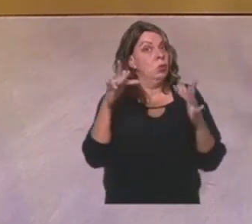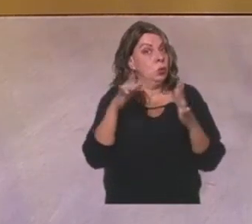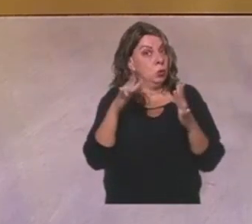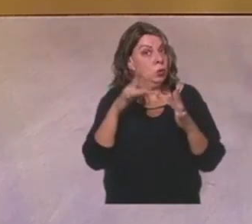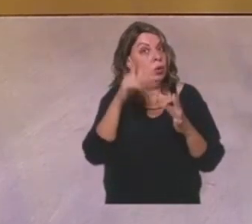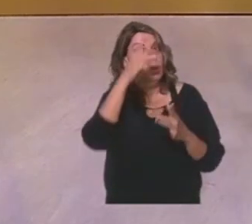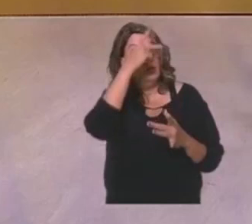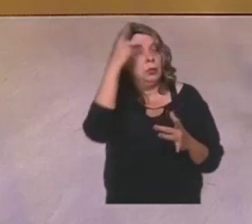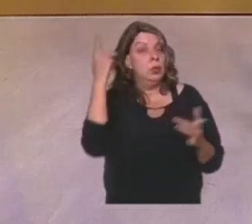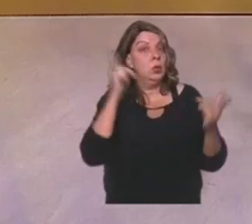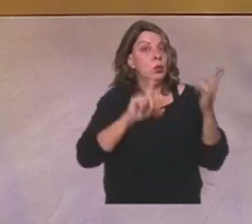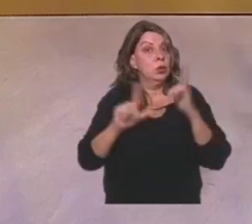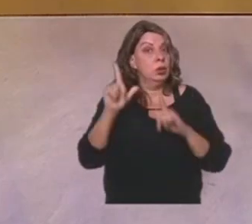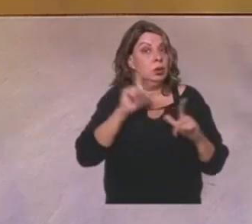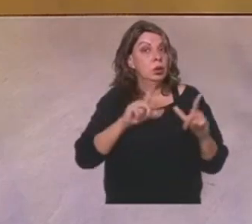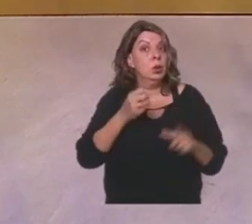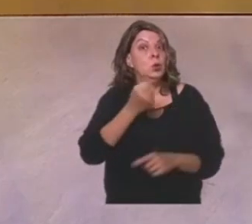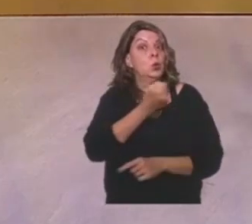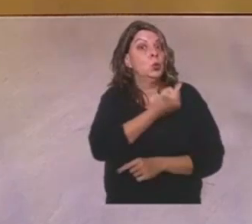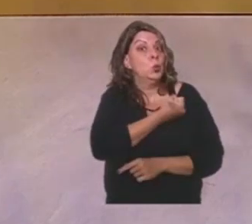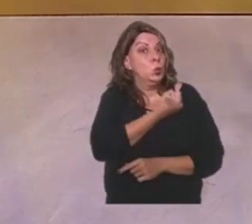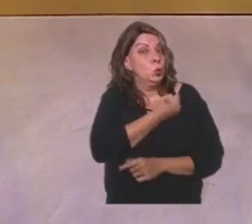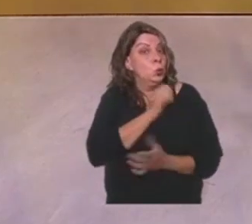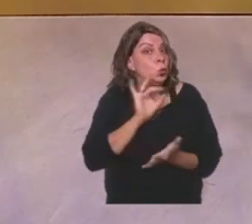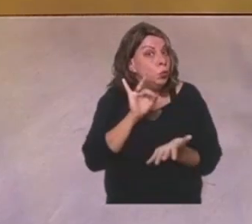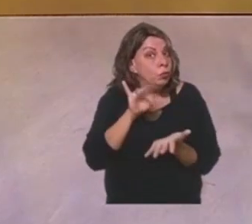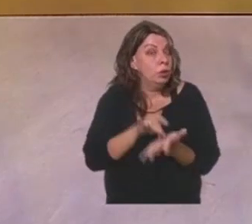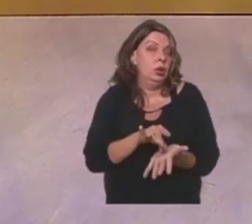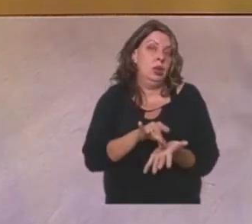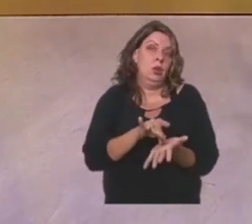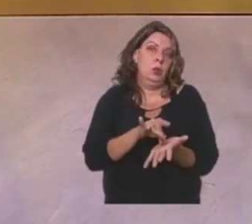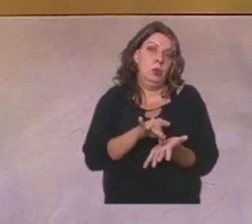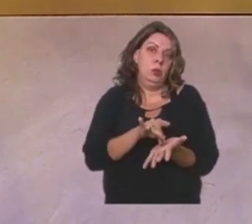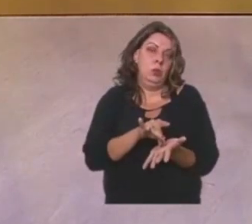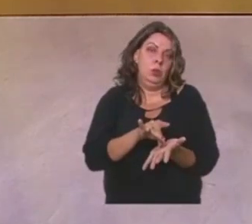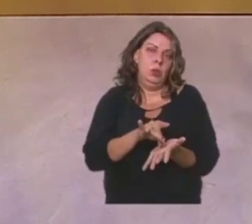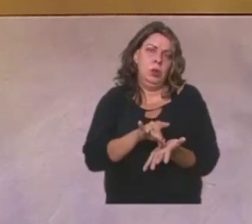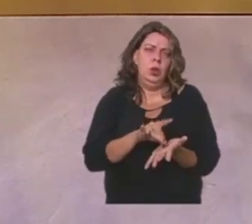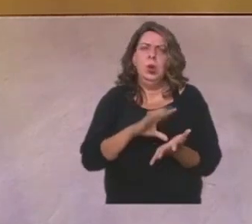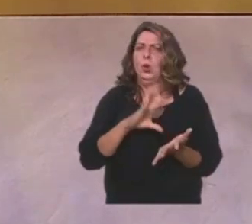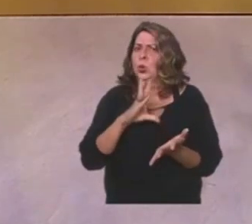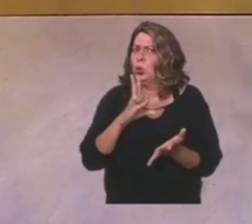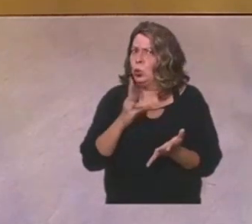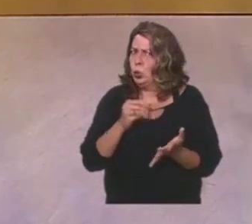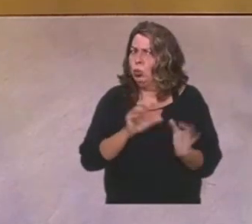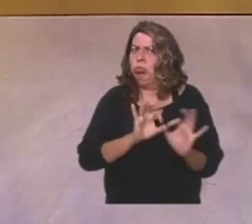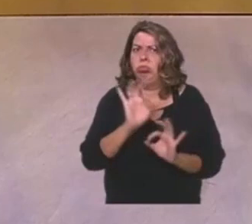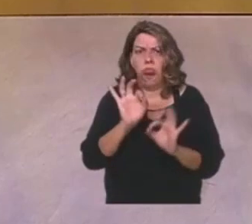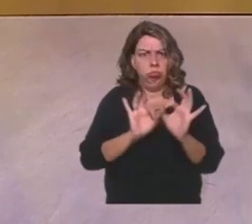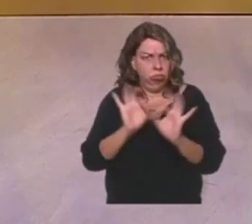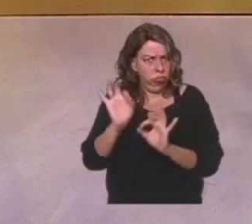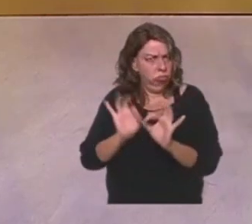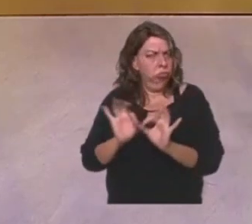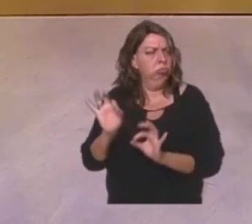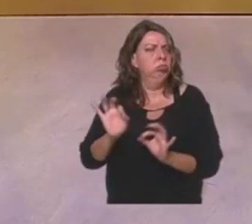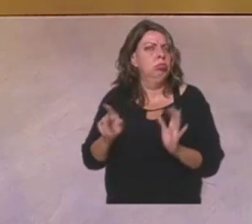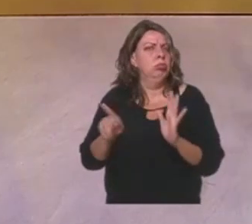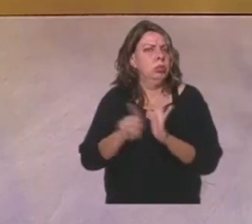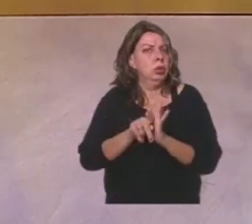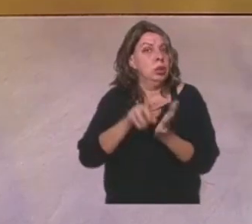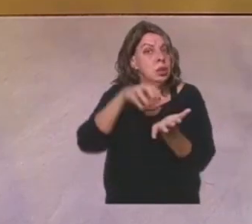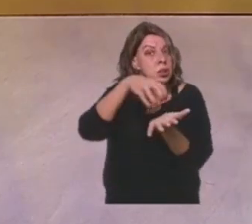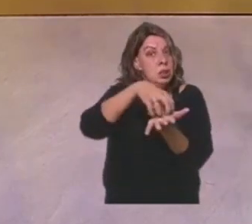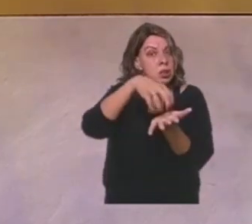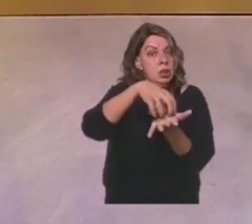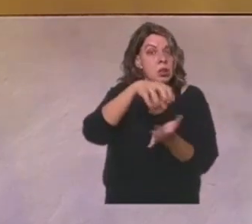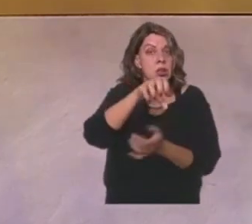os contemplados apenas em números oficiais, tá bom? Todo o processo é realizado exclusivamente na sede